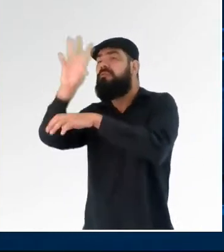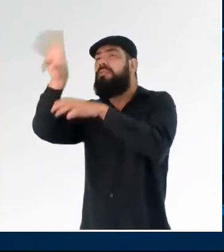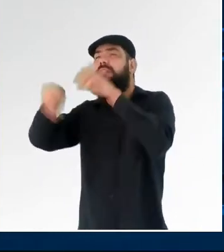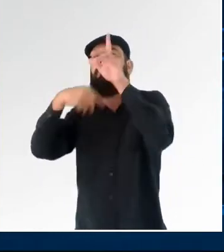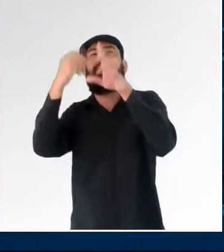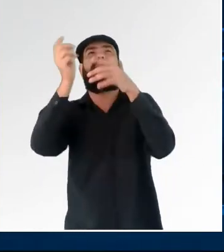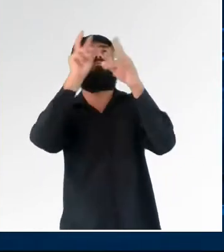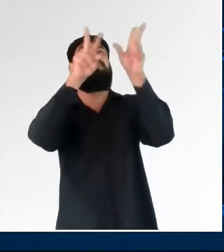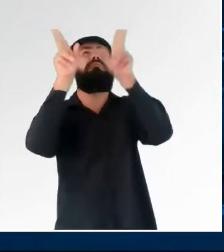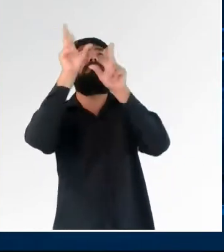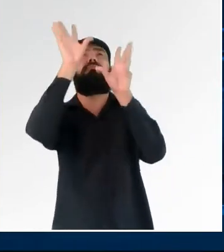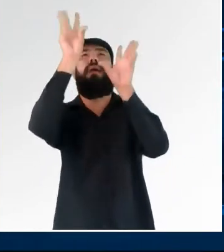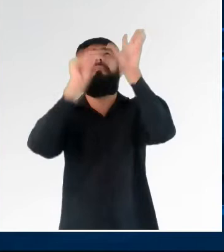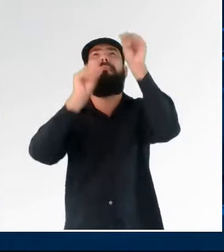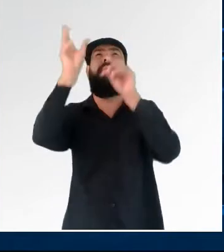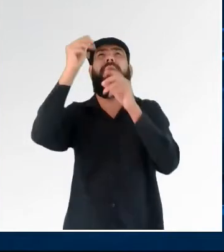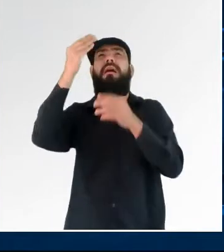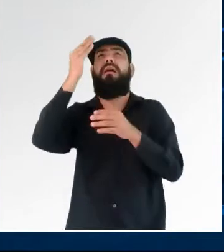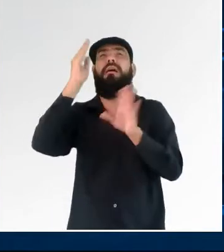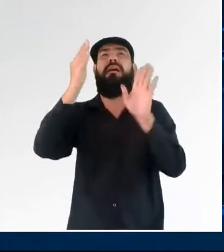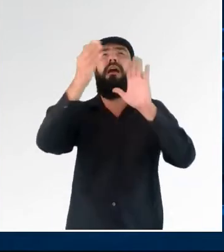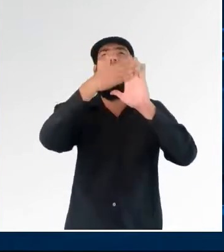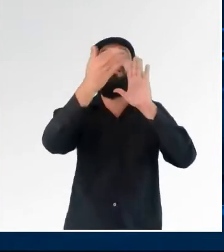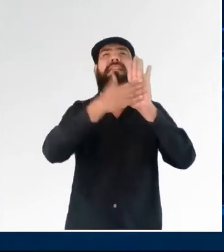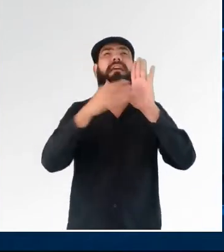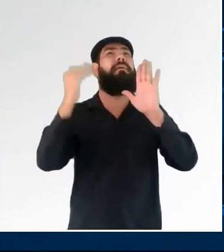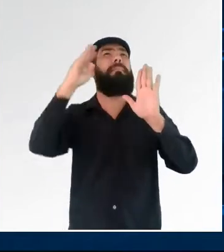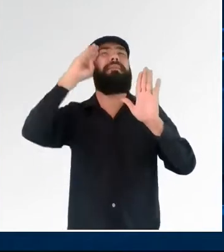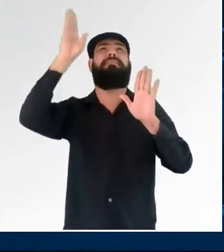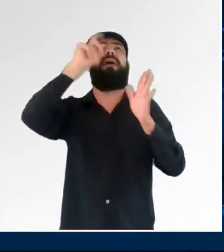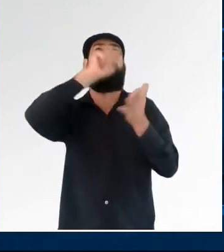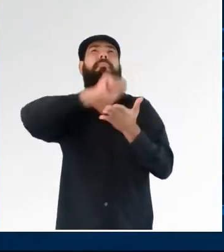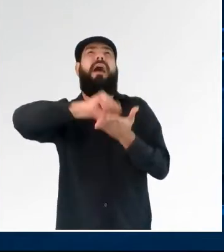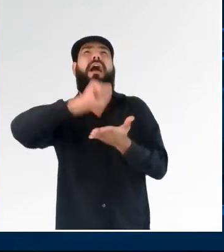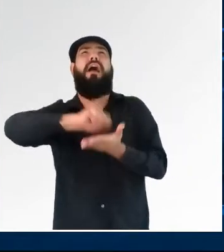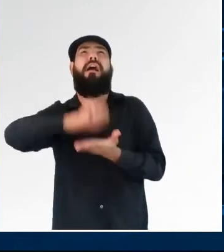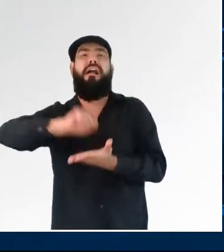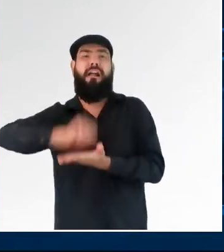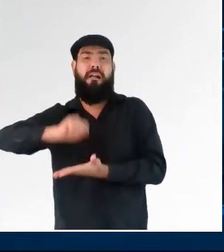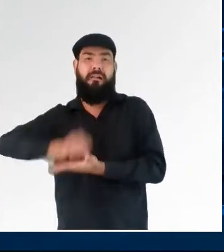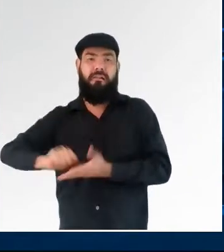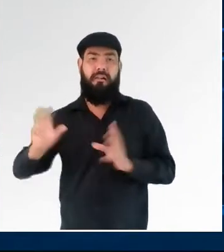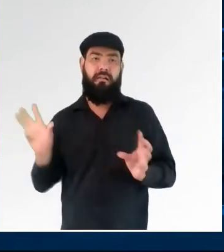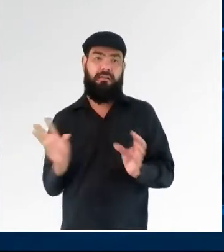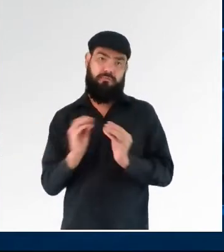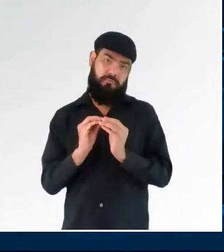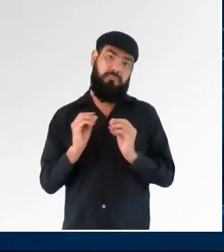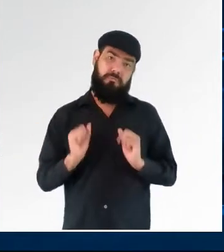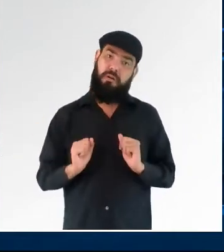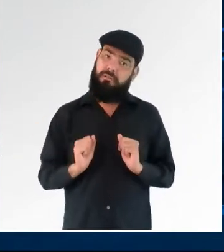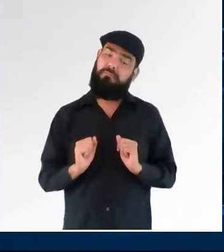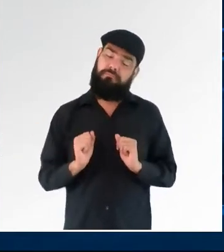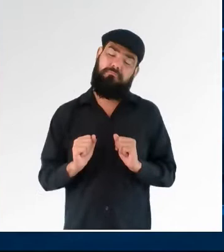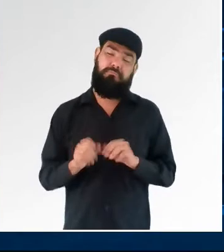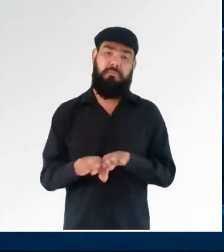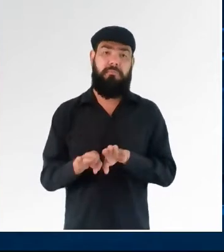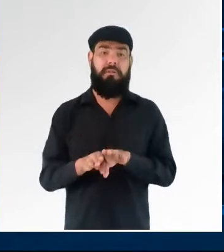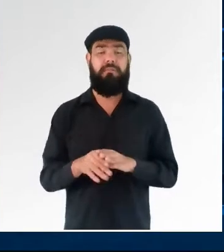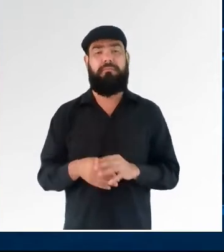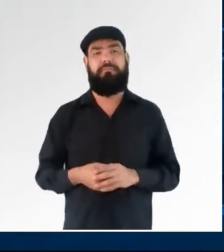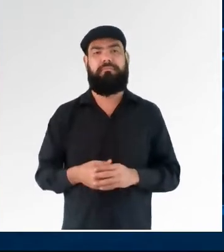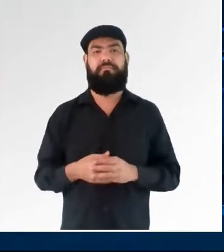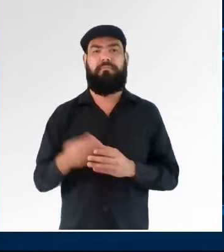as ideias, os fatos principais que foram desenvolvidos no decorrer do texto ou da